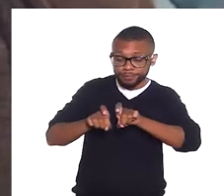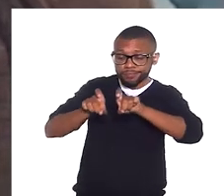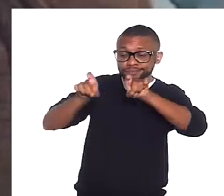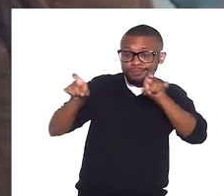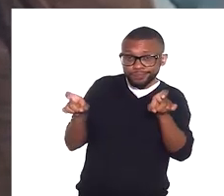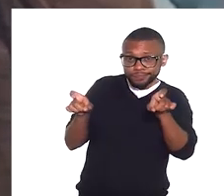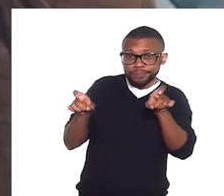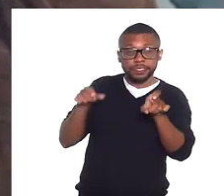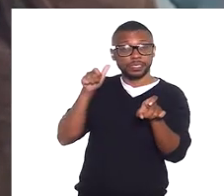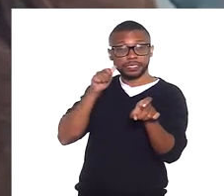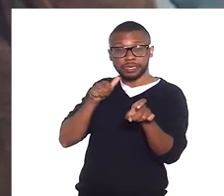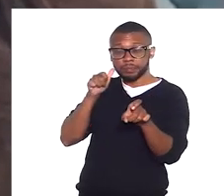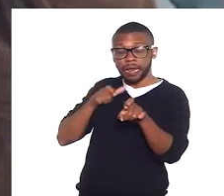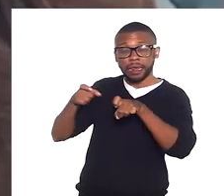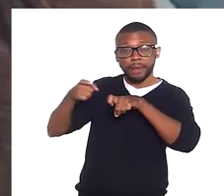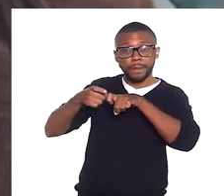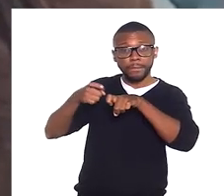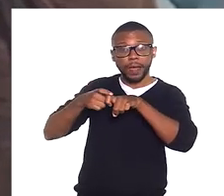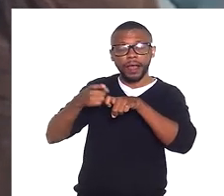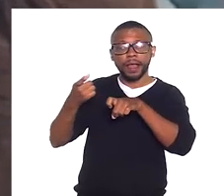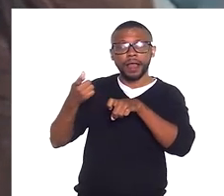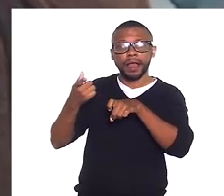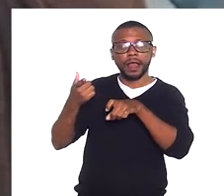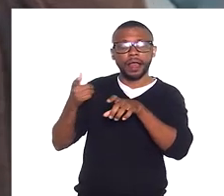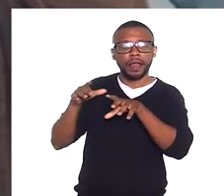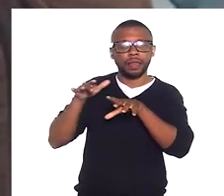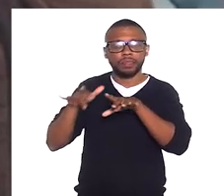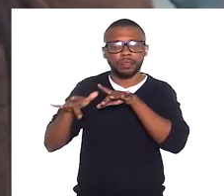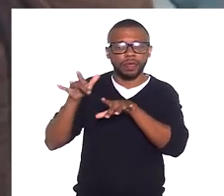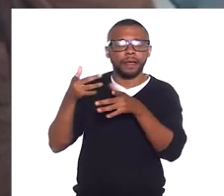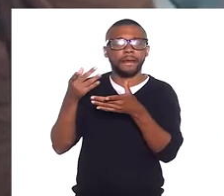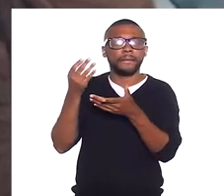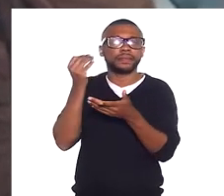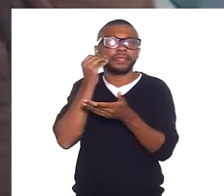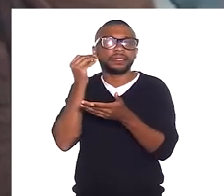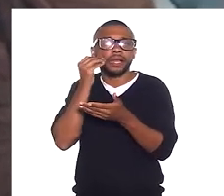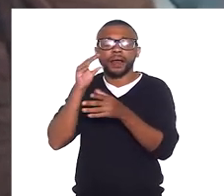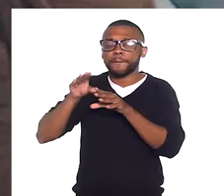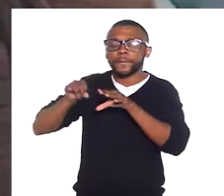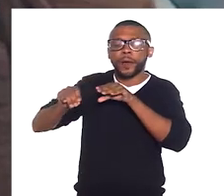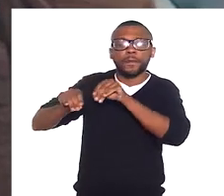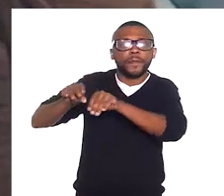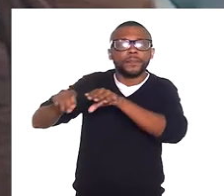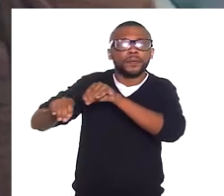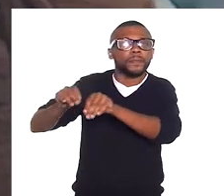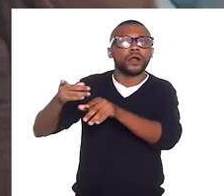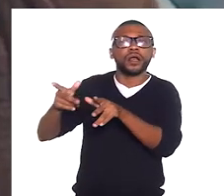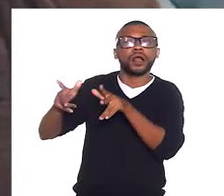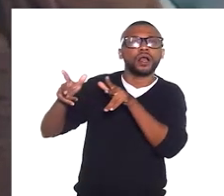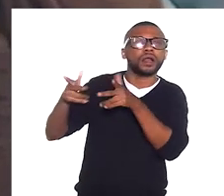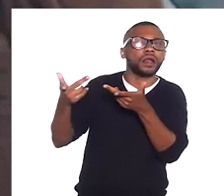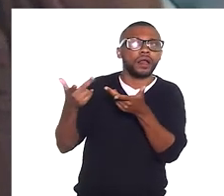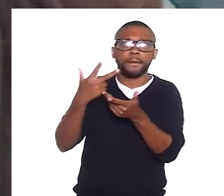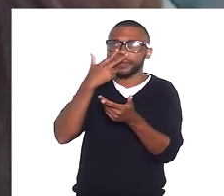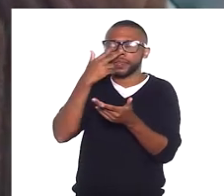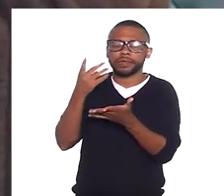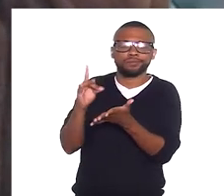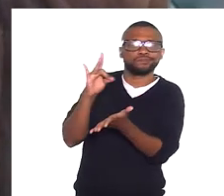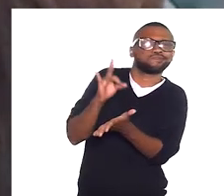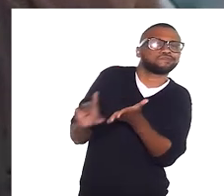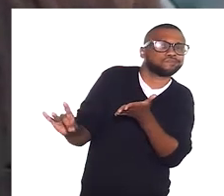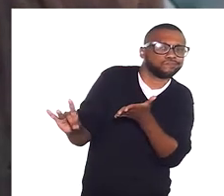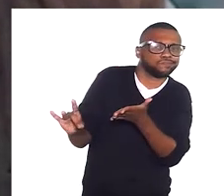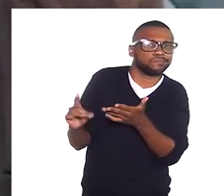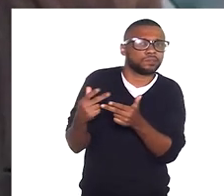da ginecologia, de as mulheres negras receberem menos toques do que as mulheres brancas, uma coisa de